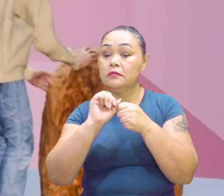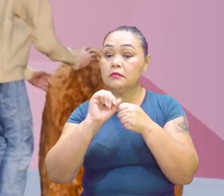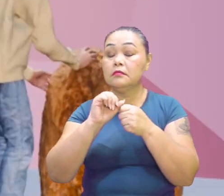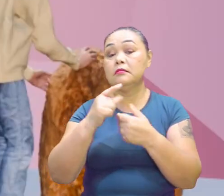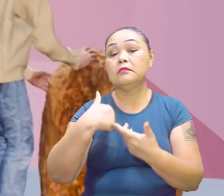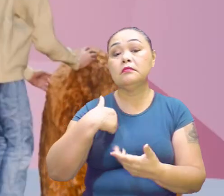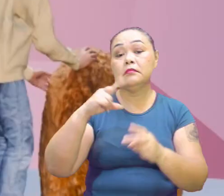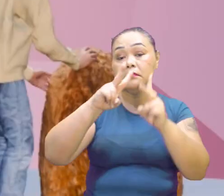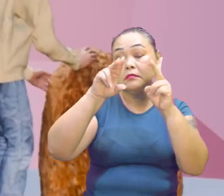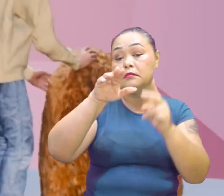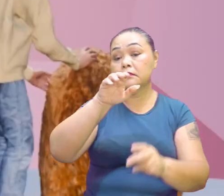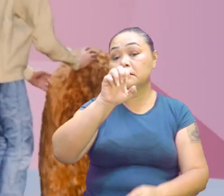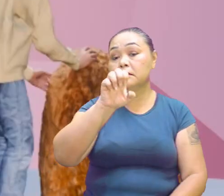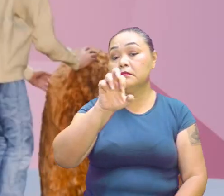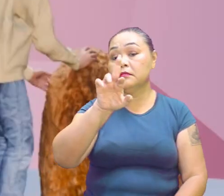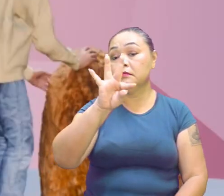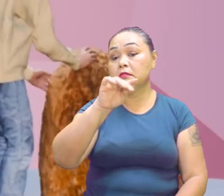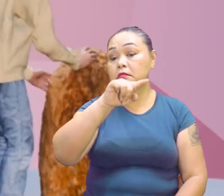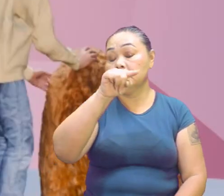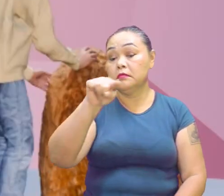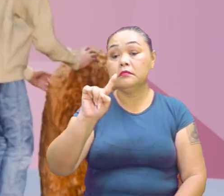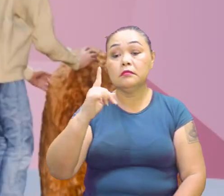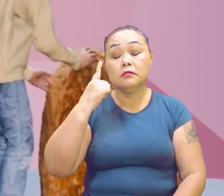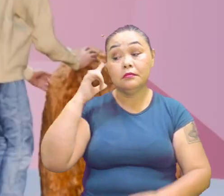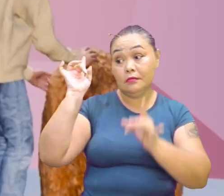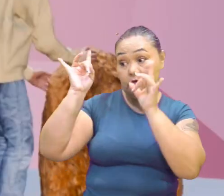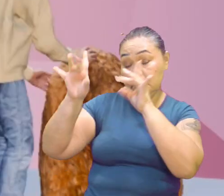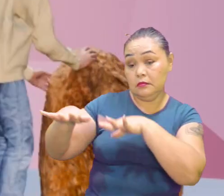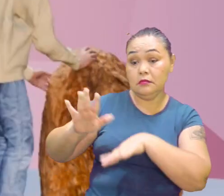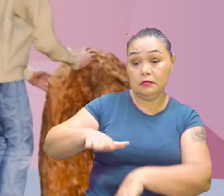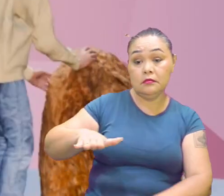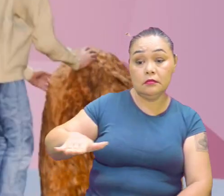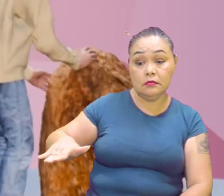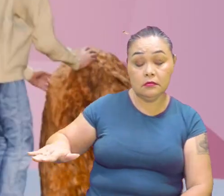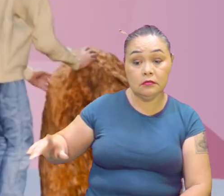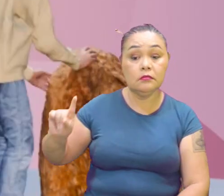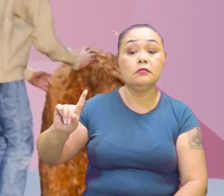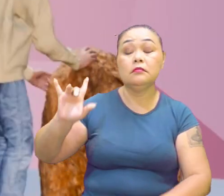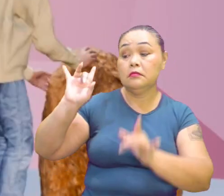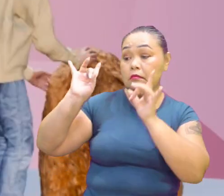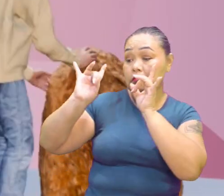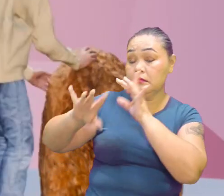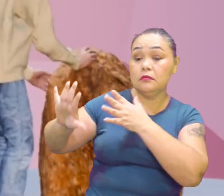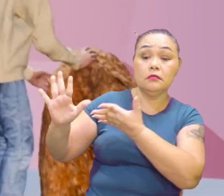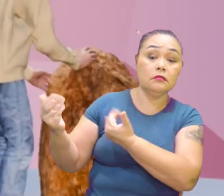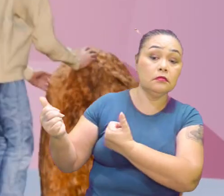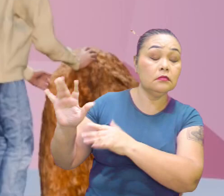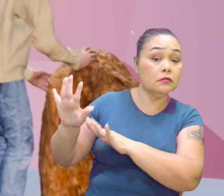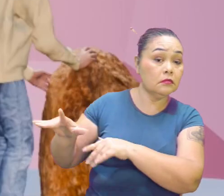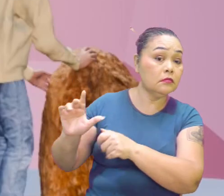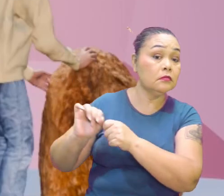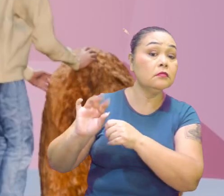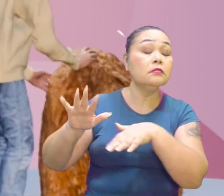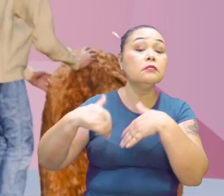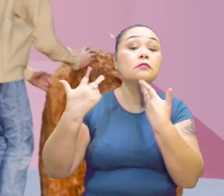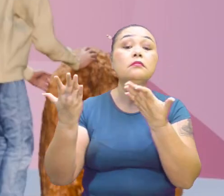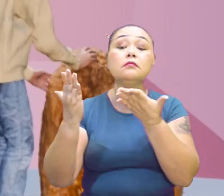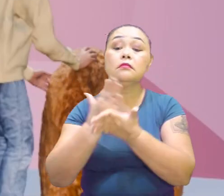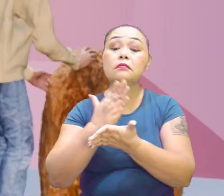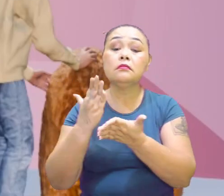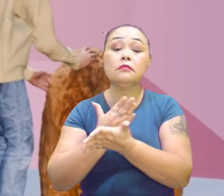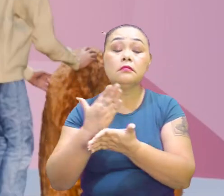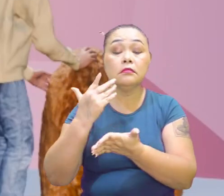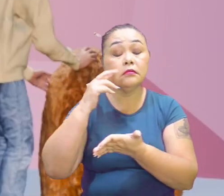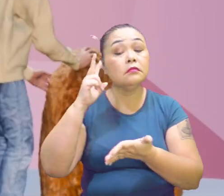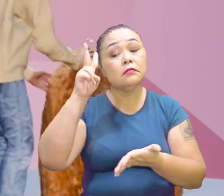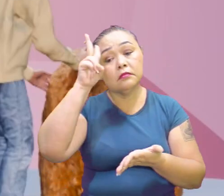Eu quero falar de questões sociais, do abandono das crianças, do abandono da juventude. Qual a obra que